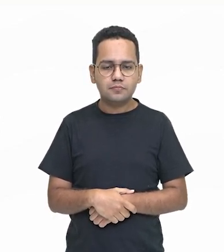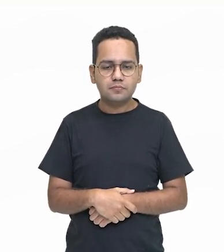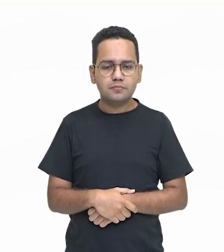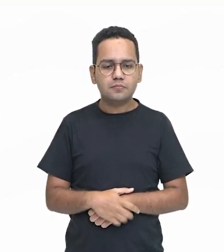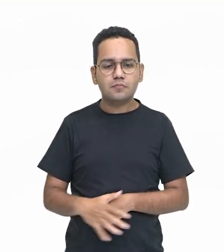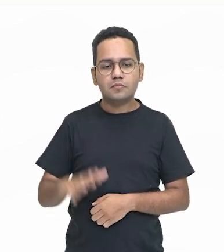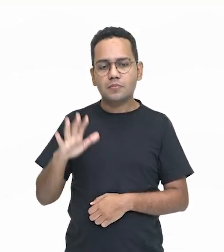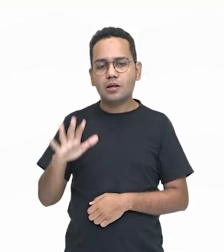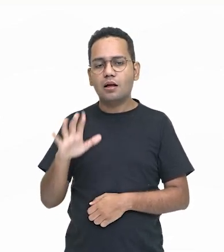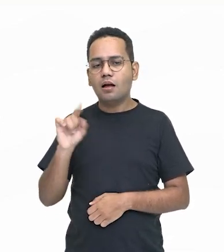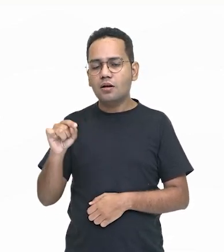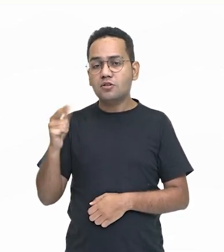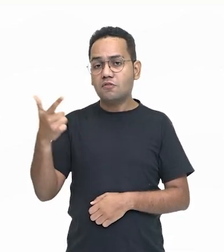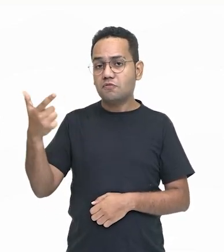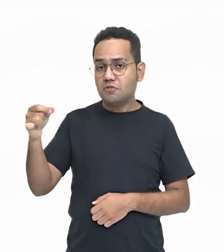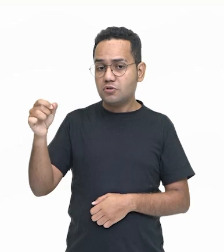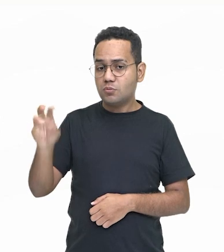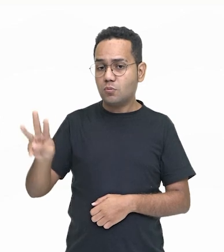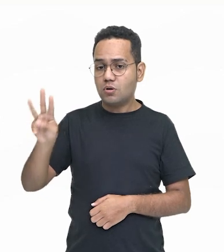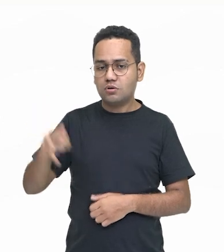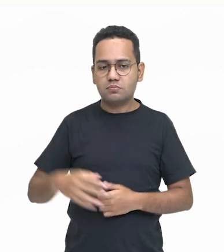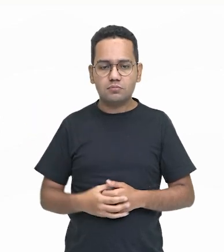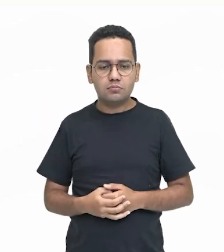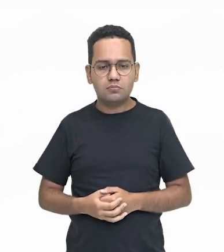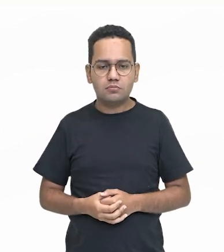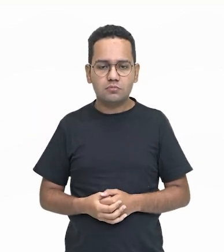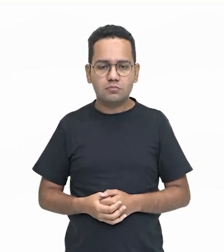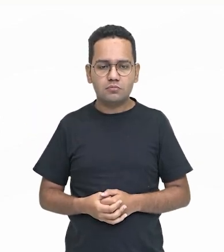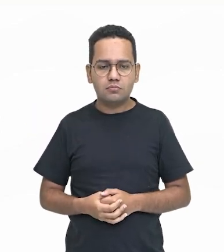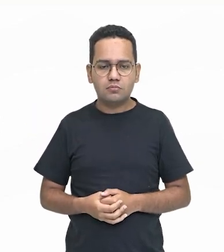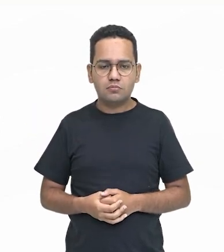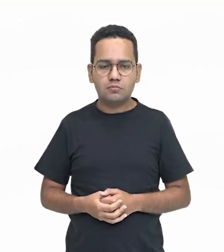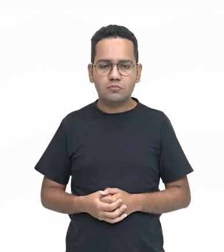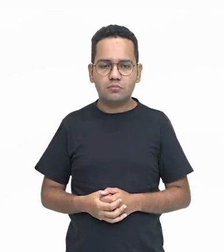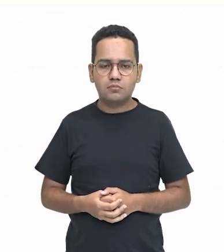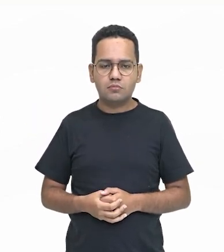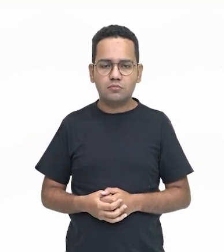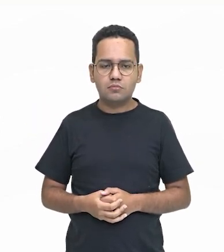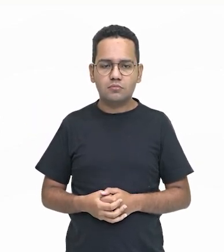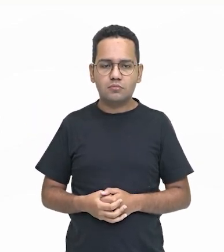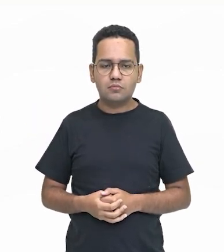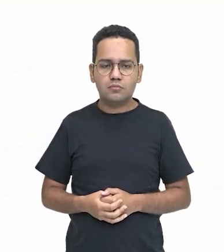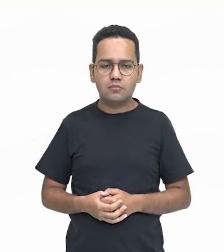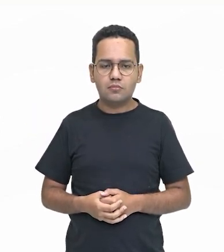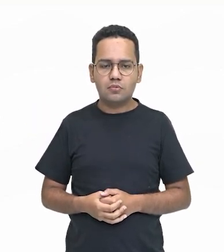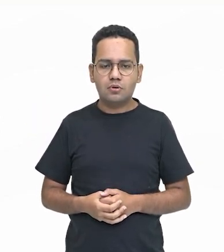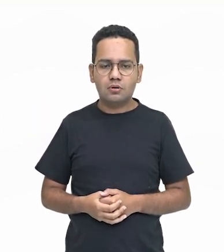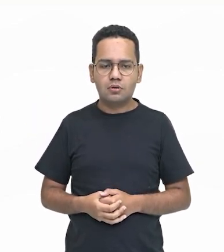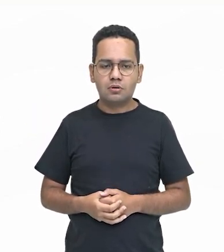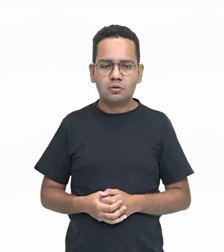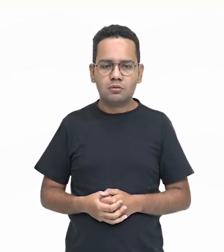20 watts. Aí o que acontece? O consumo delas